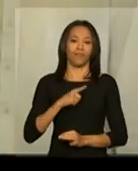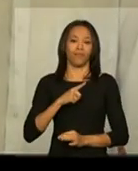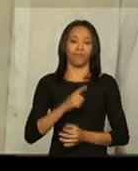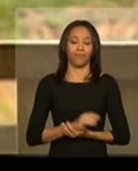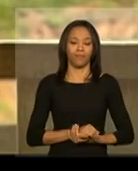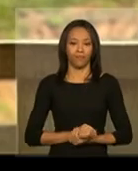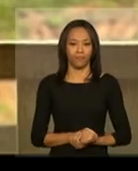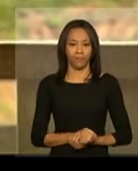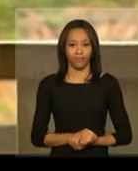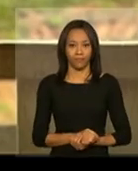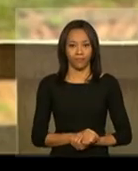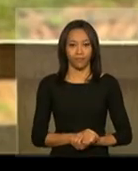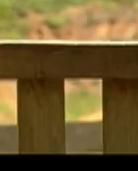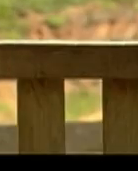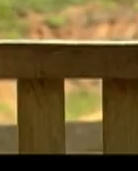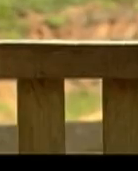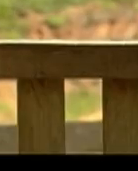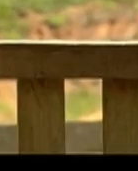Música